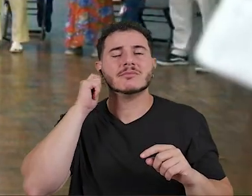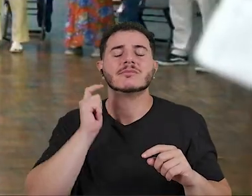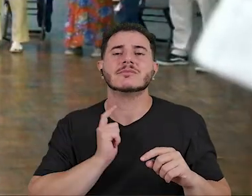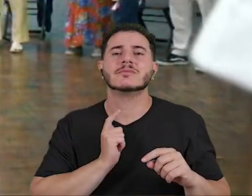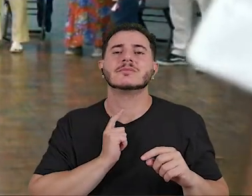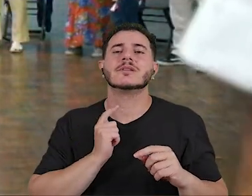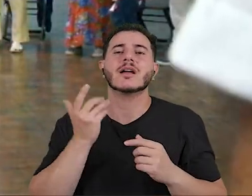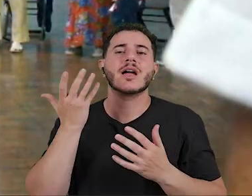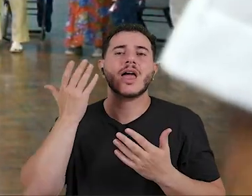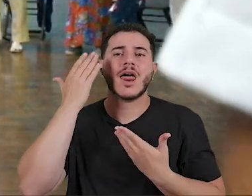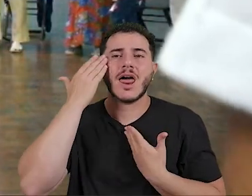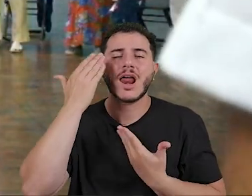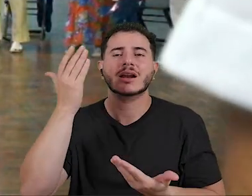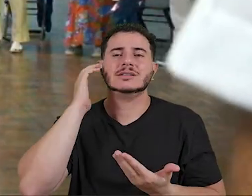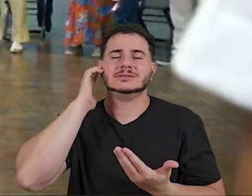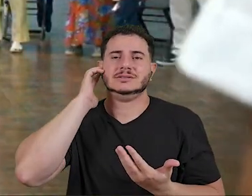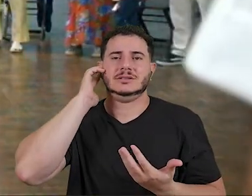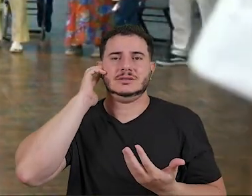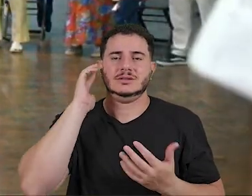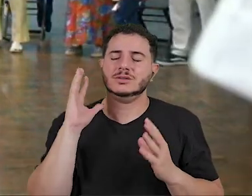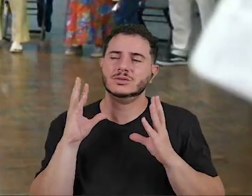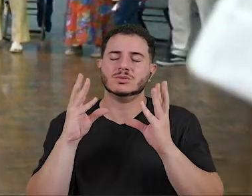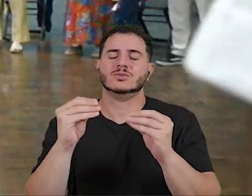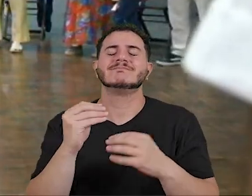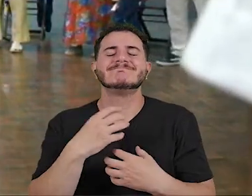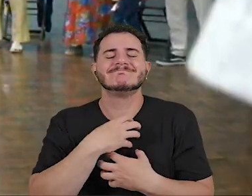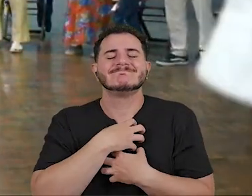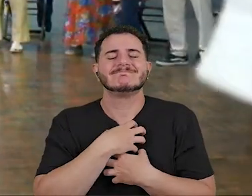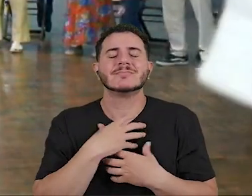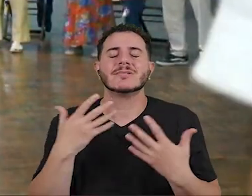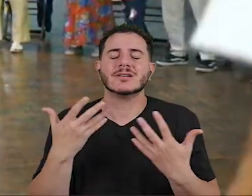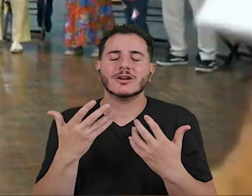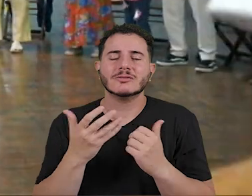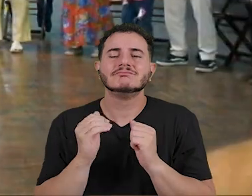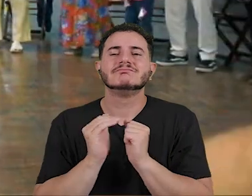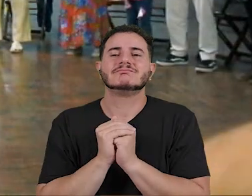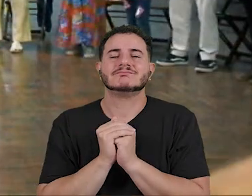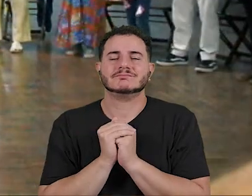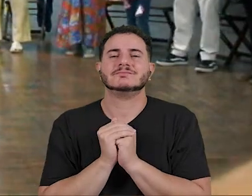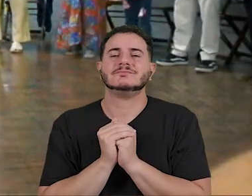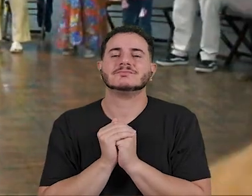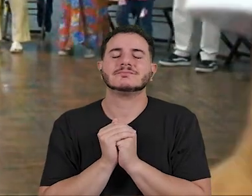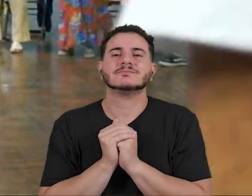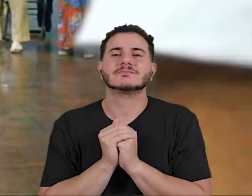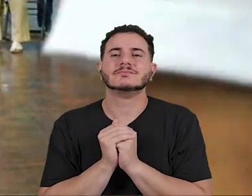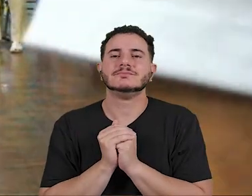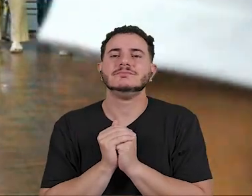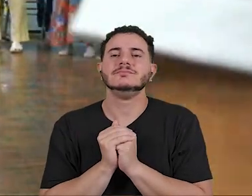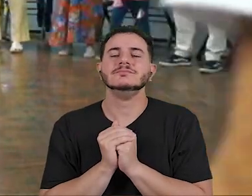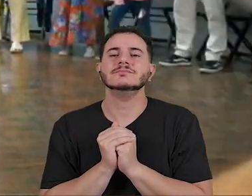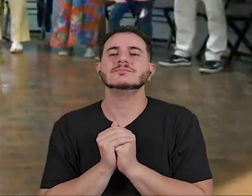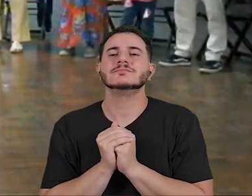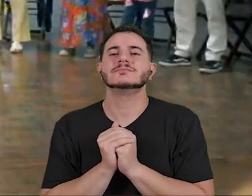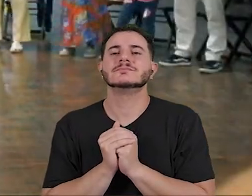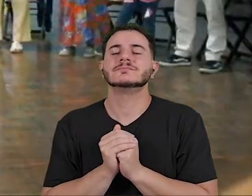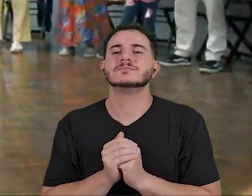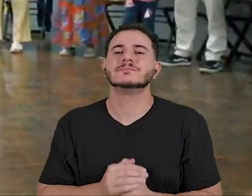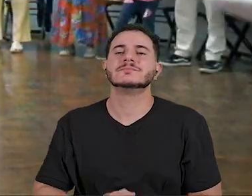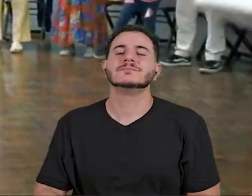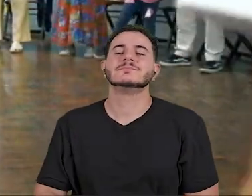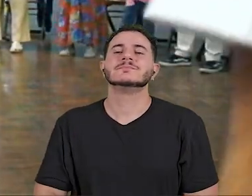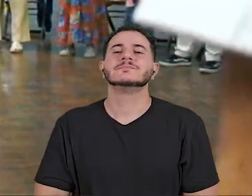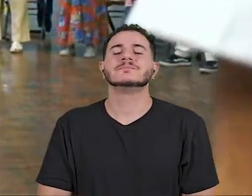a um Pai Nosso, beleza? Bora! Bora! Bora, gente! Bora, gente! Pai nosso que está